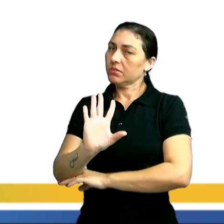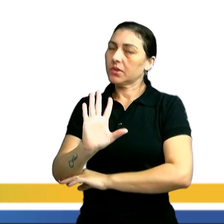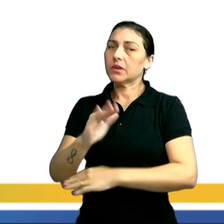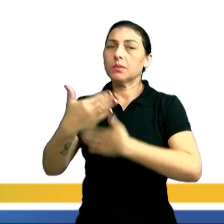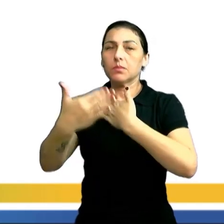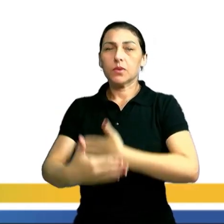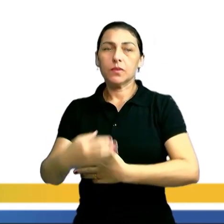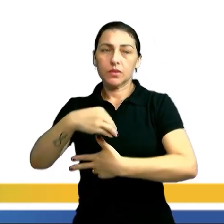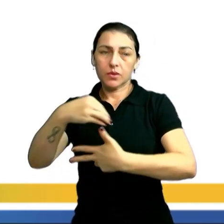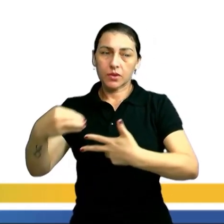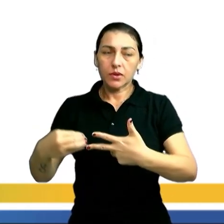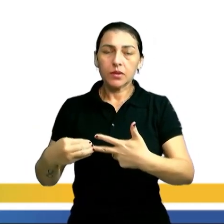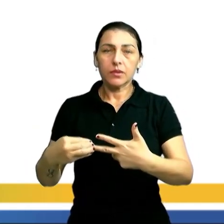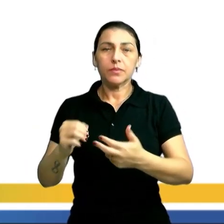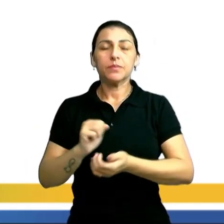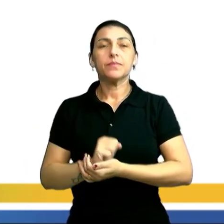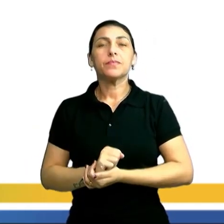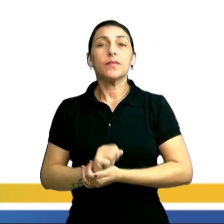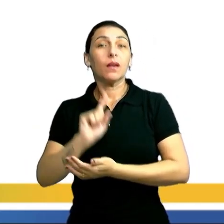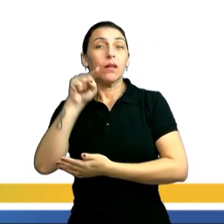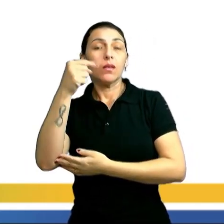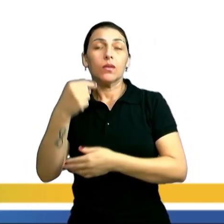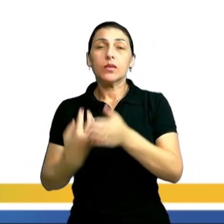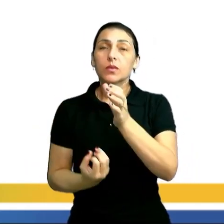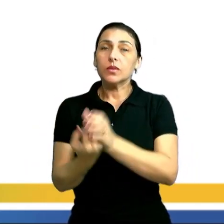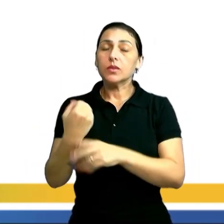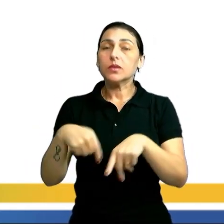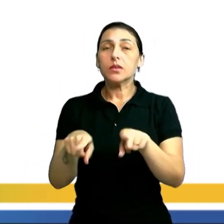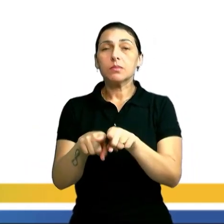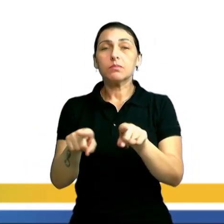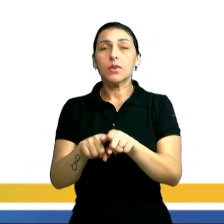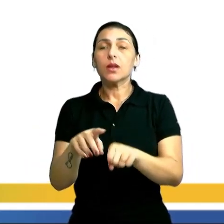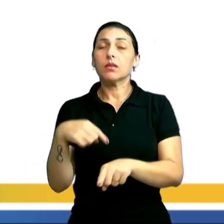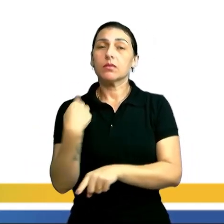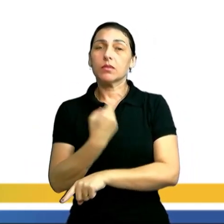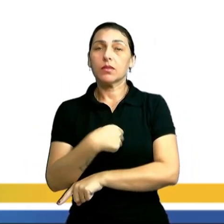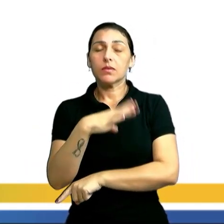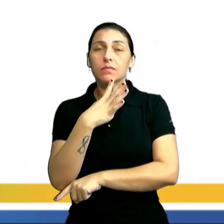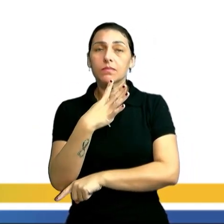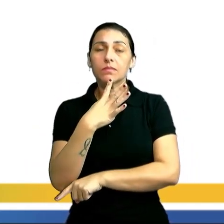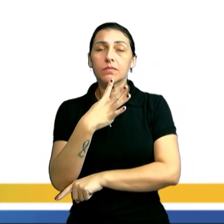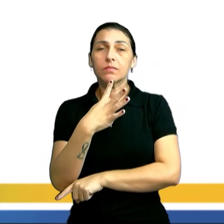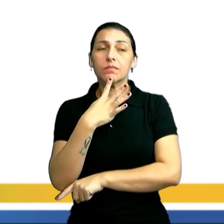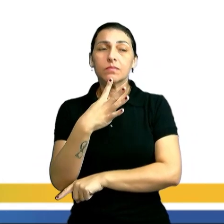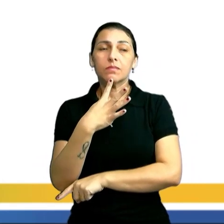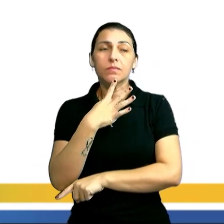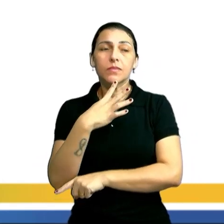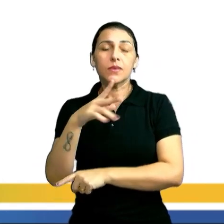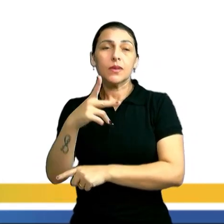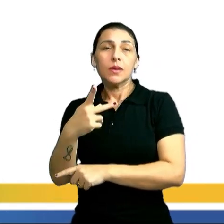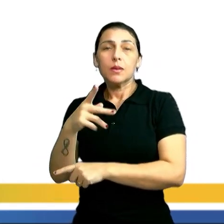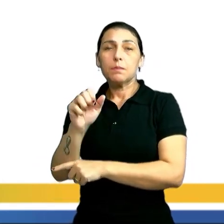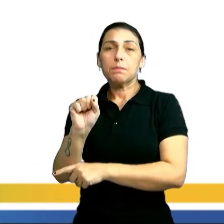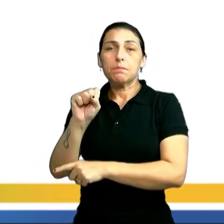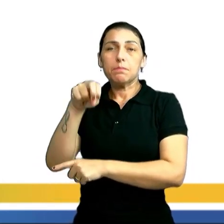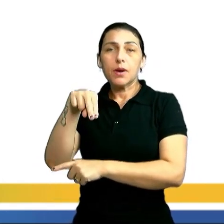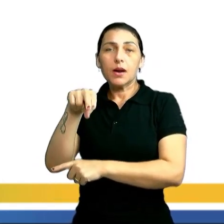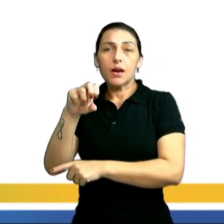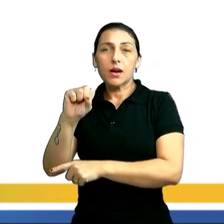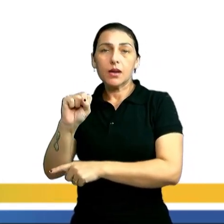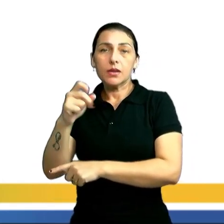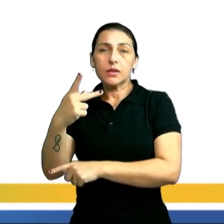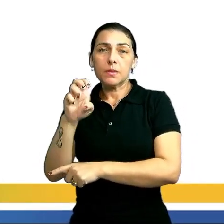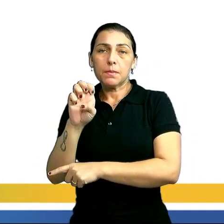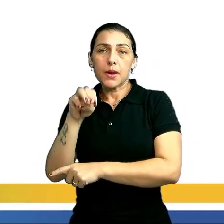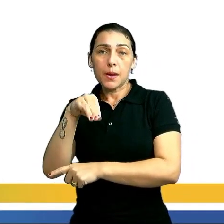Enem. A outra origem que nós conhecemos é sobre a panspermia cósmica.